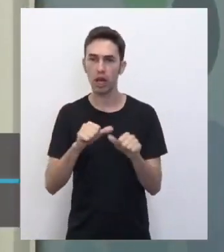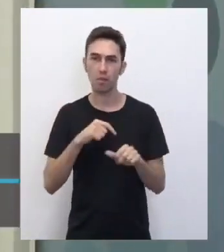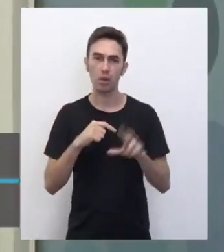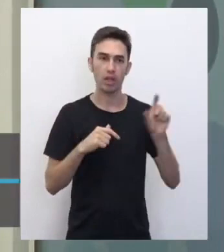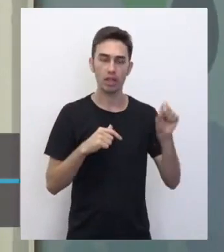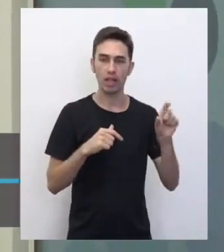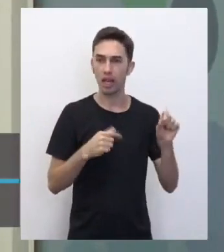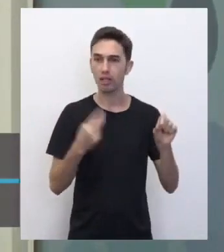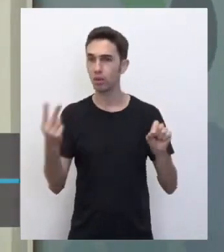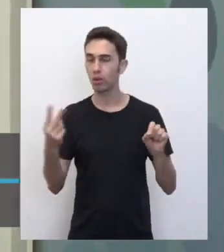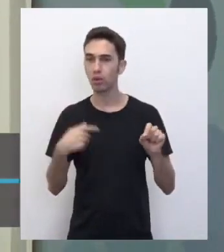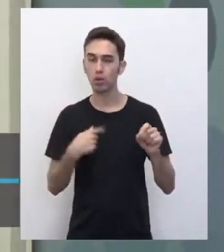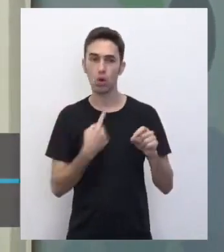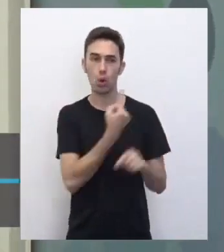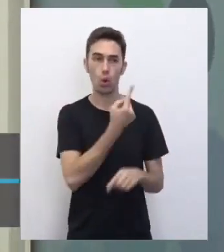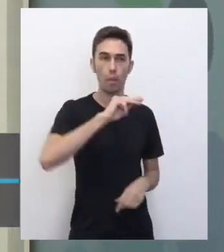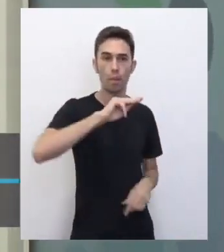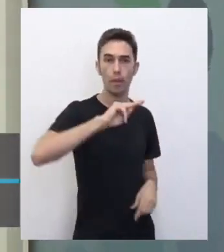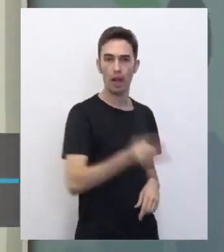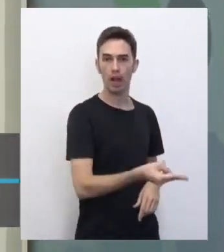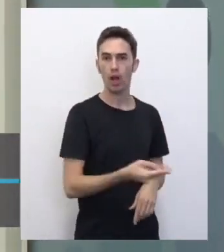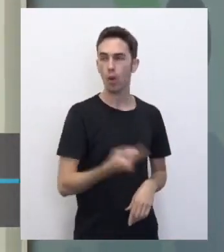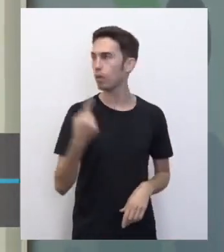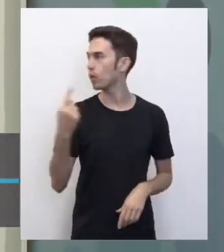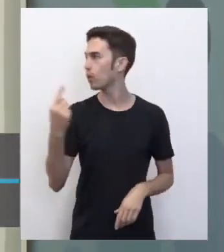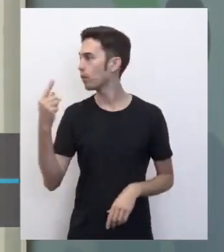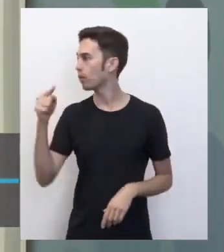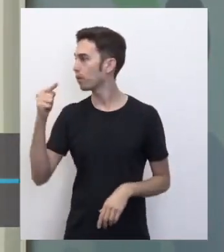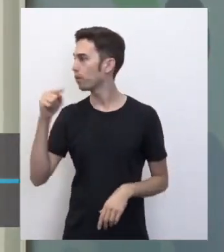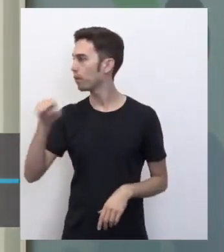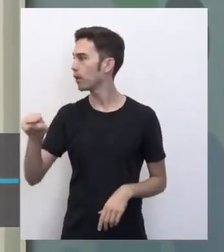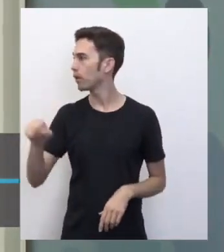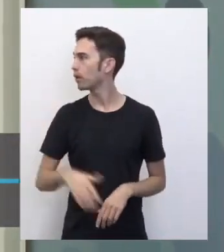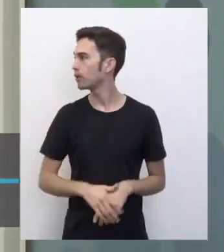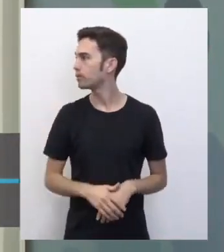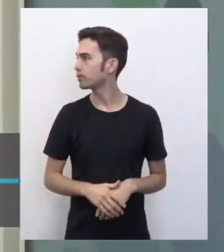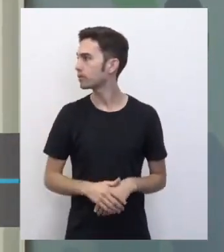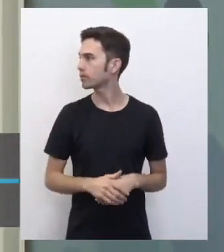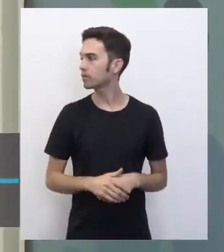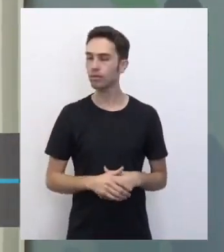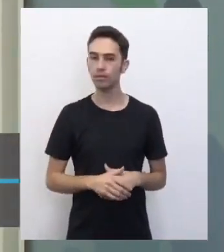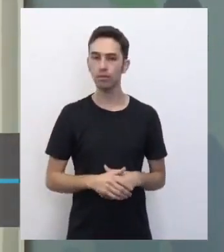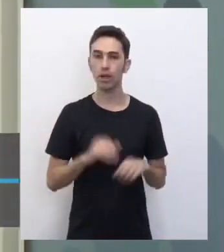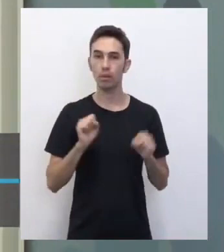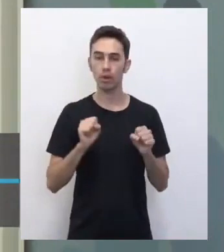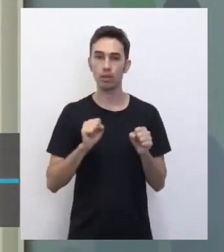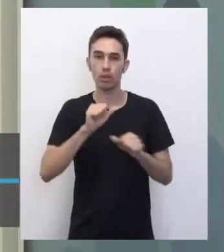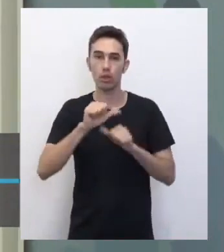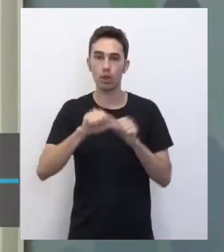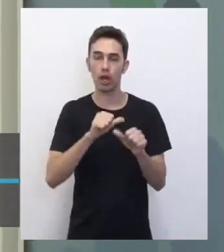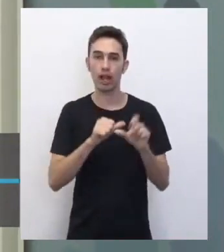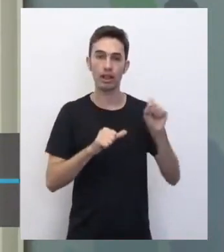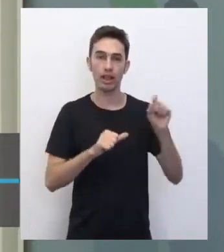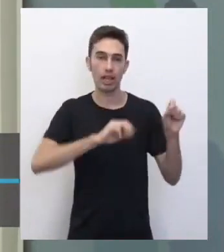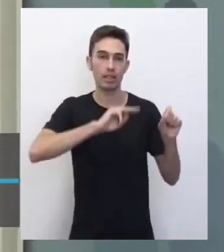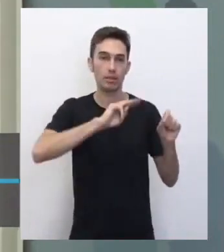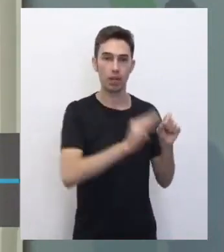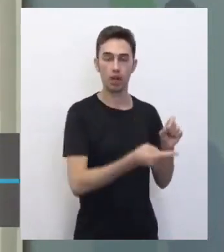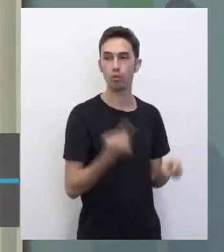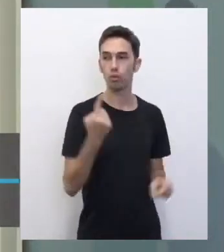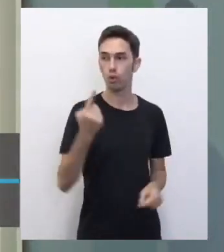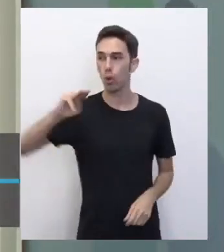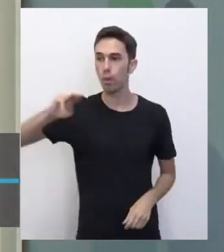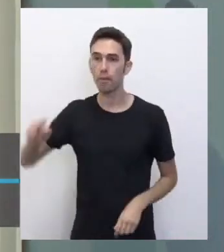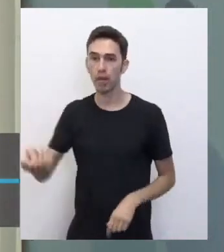2, posso trocar 1 milhão por 1000, né? Posso trocar 10 milhões por 1 milhão,